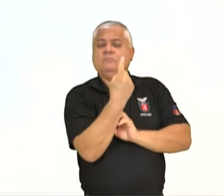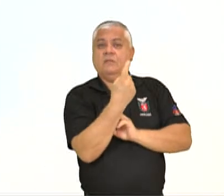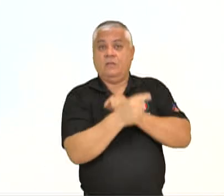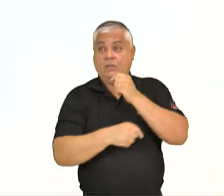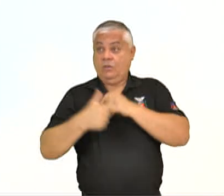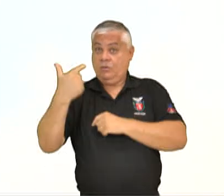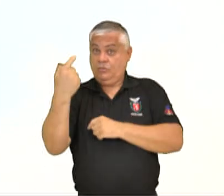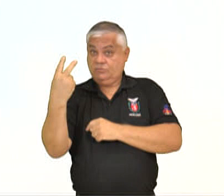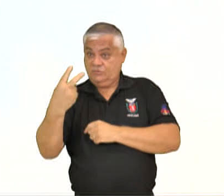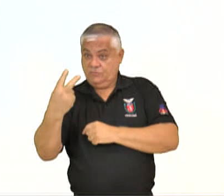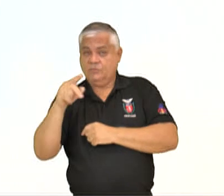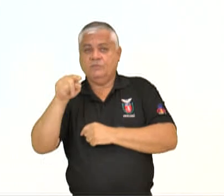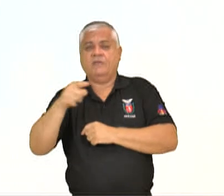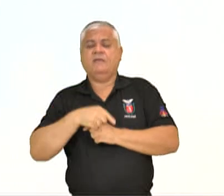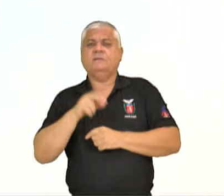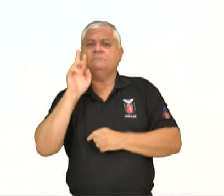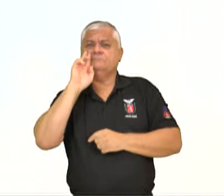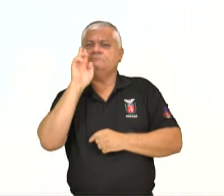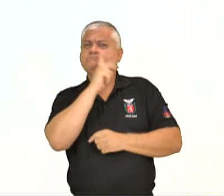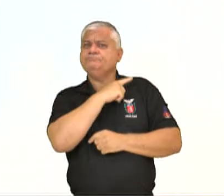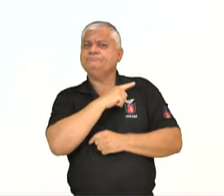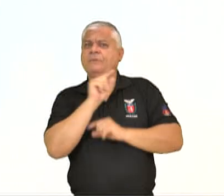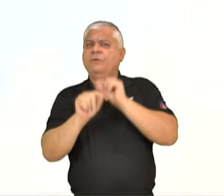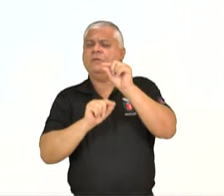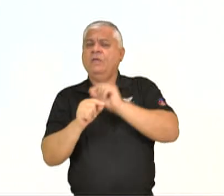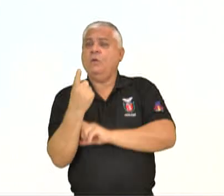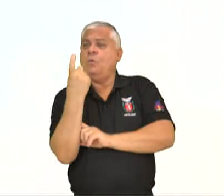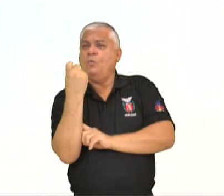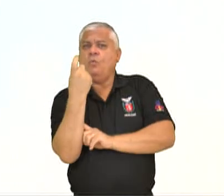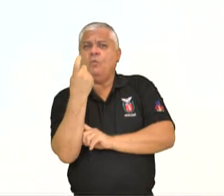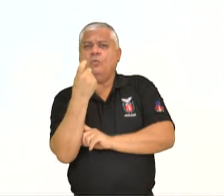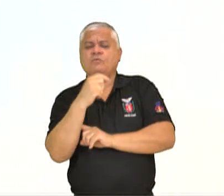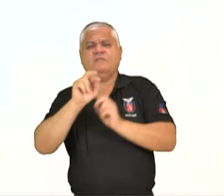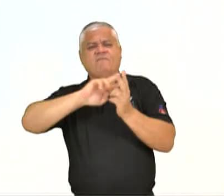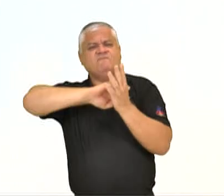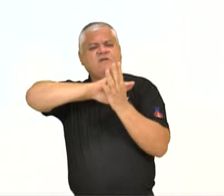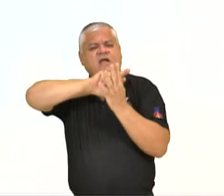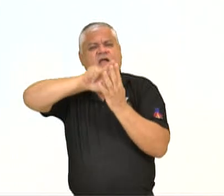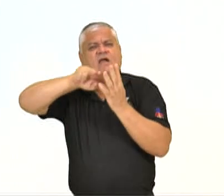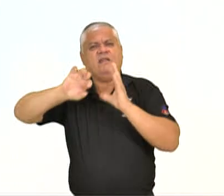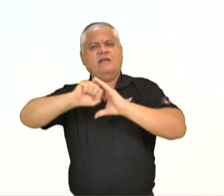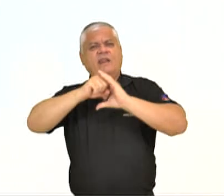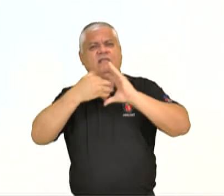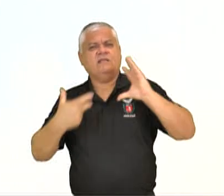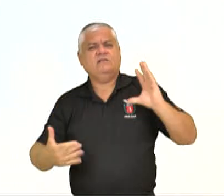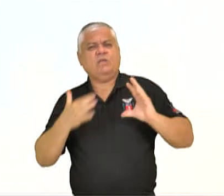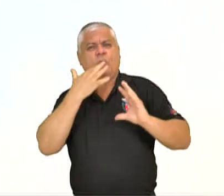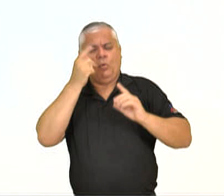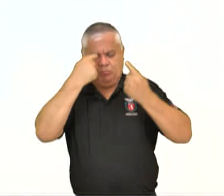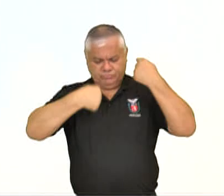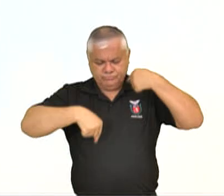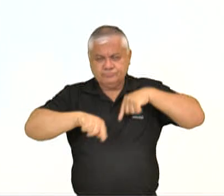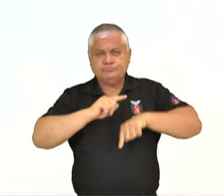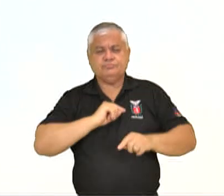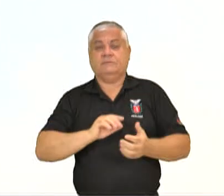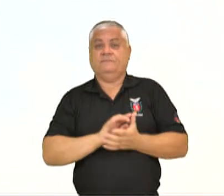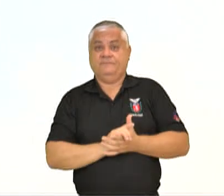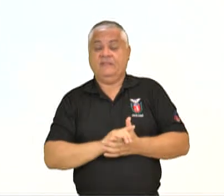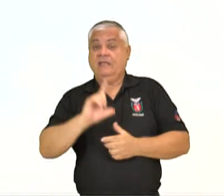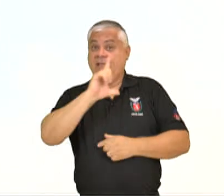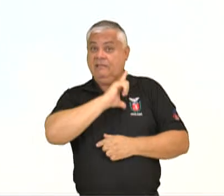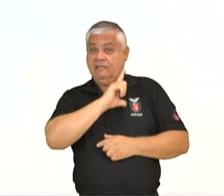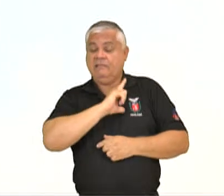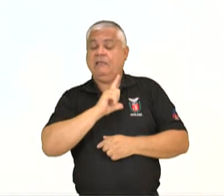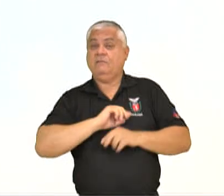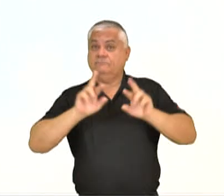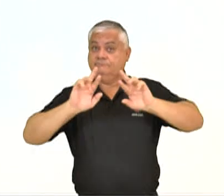caso, pleiotropia. Por quê? Porque é um único gene que resulta em várias características diferentes no organismo. Tá? Então, são